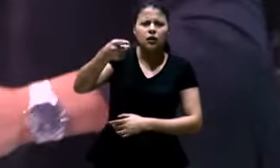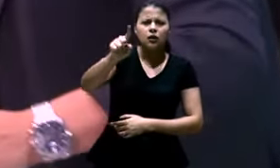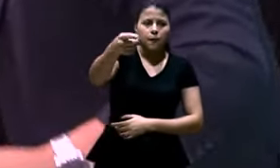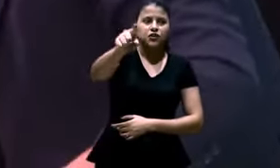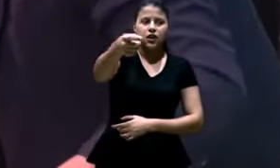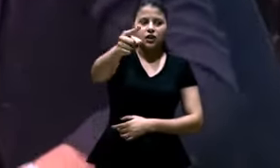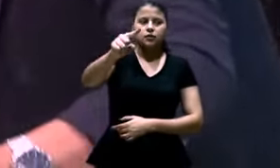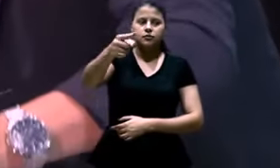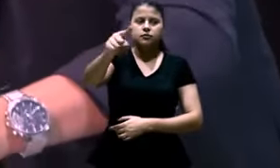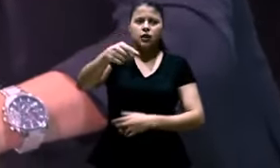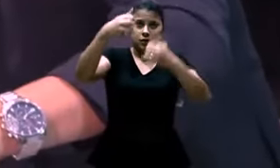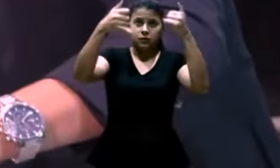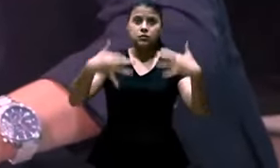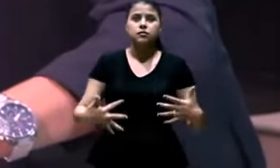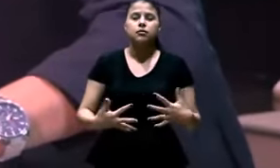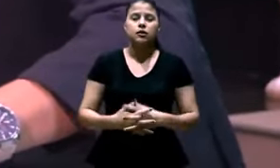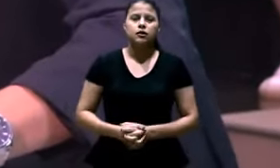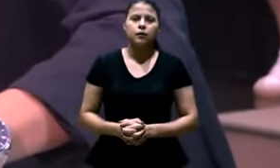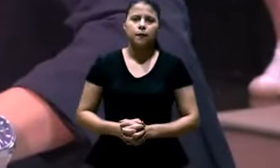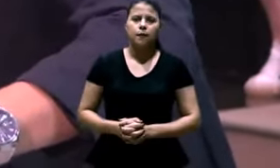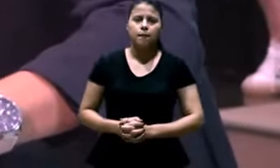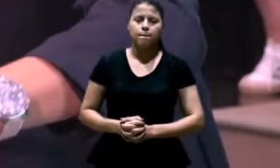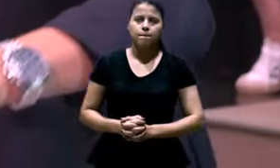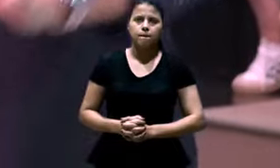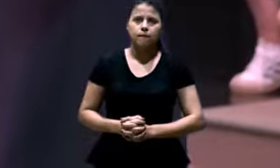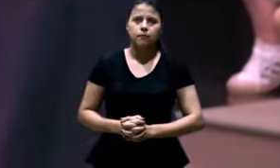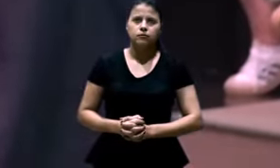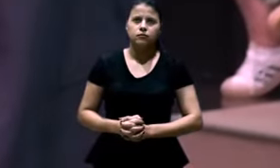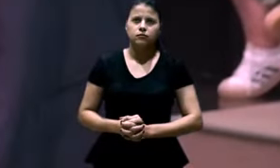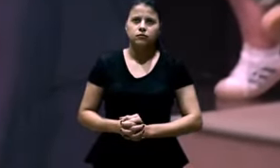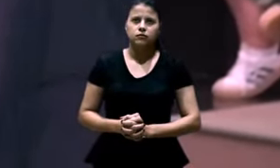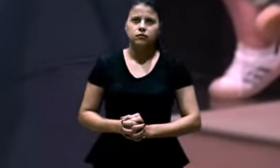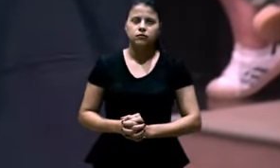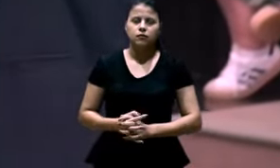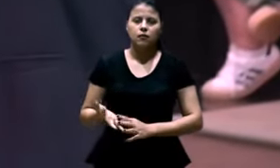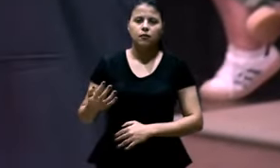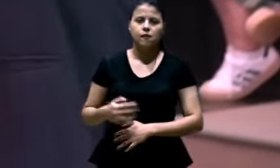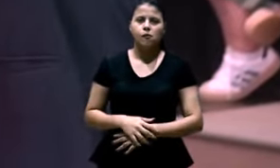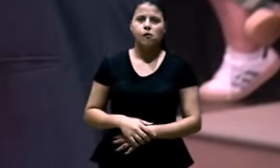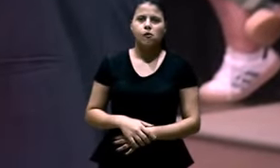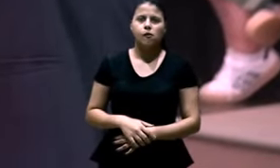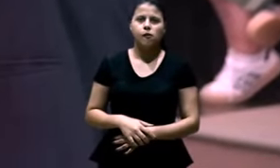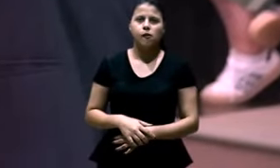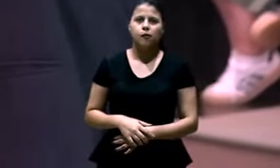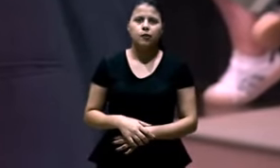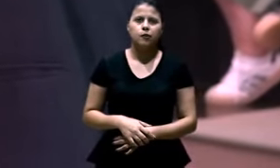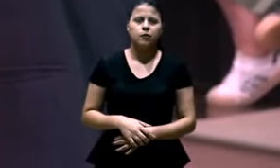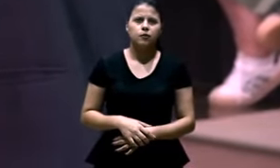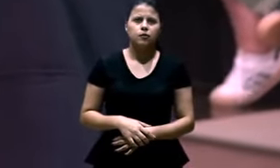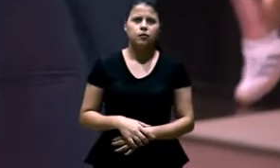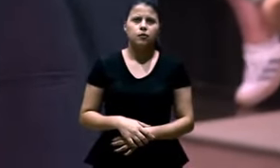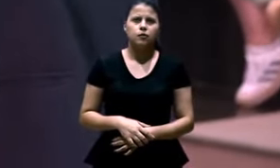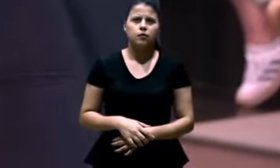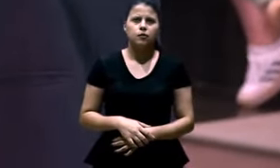Se você procurasse Deus no templo dos judeus, há 400 anos,